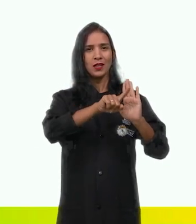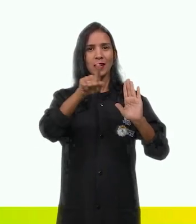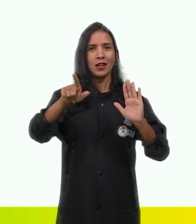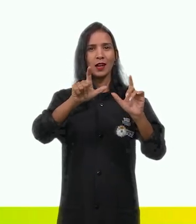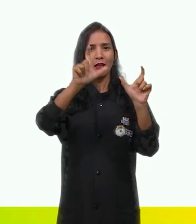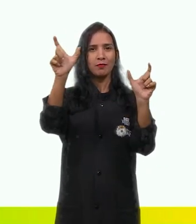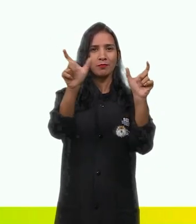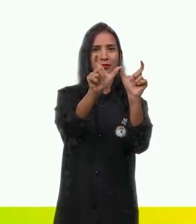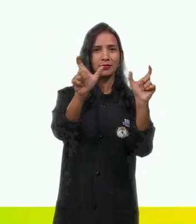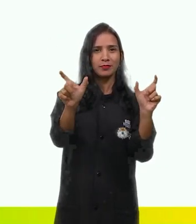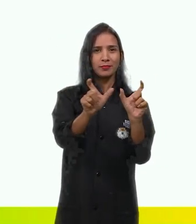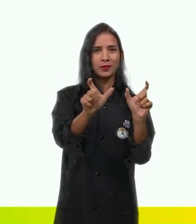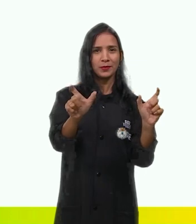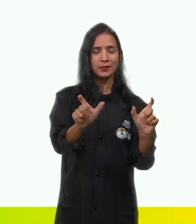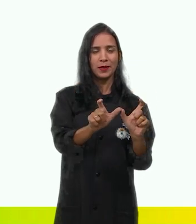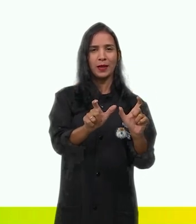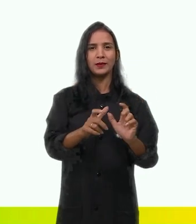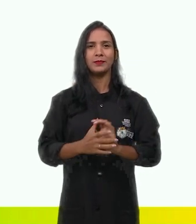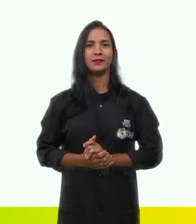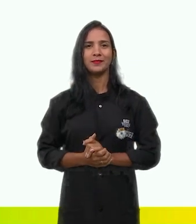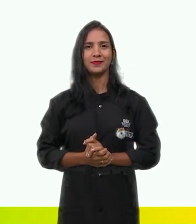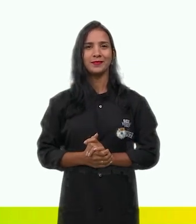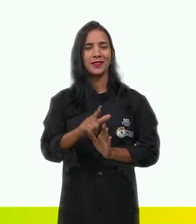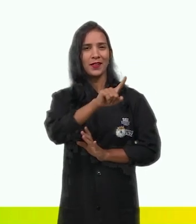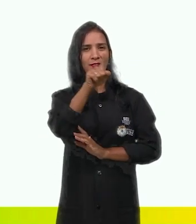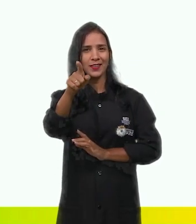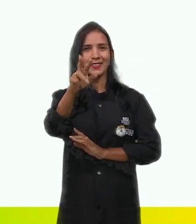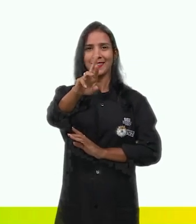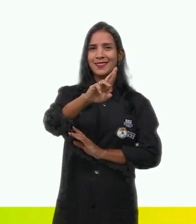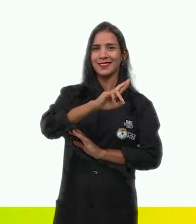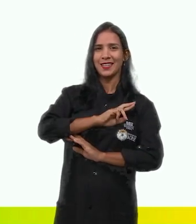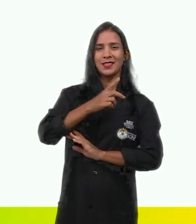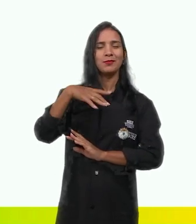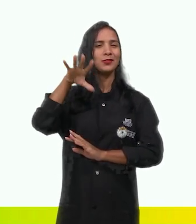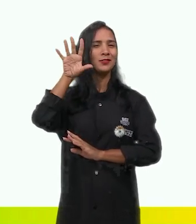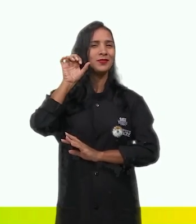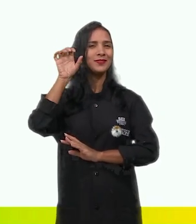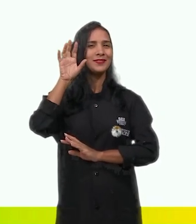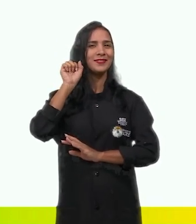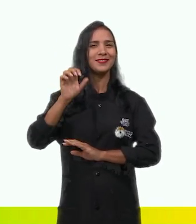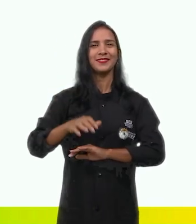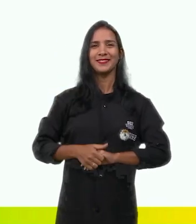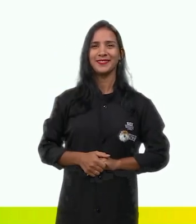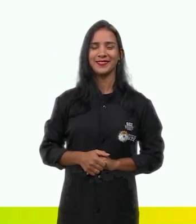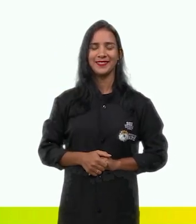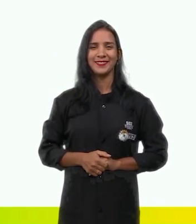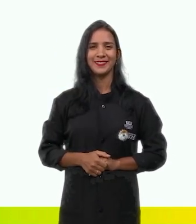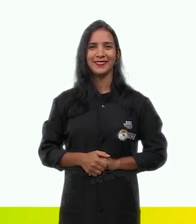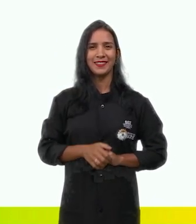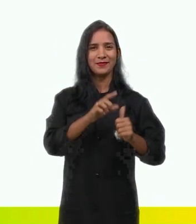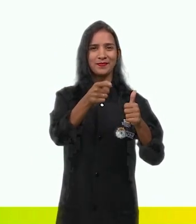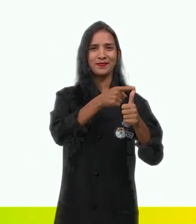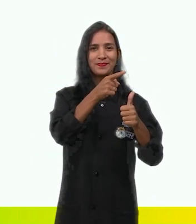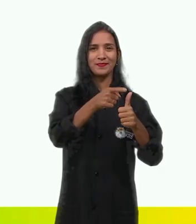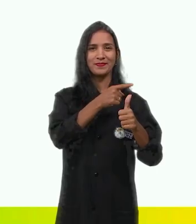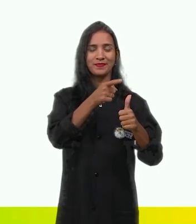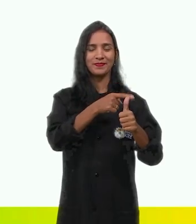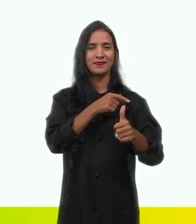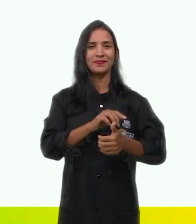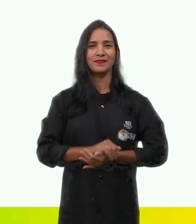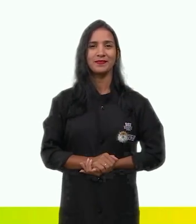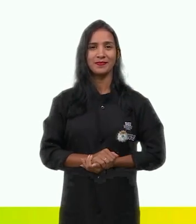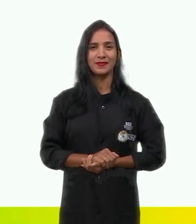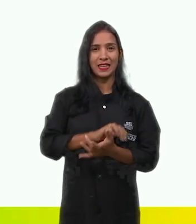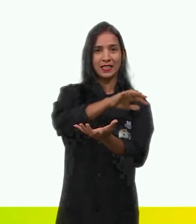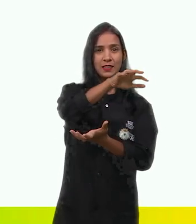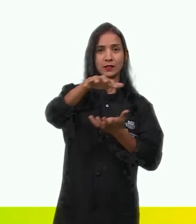as lacunas. Fala aí que eu escuto aqui, combinado? Na 1, a Revolução